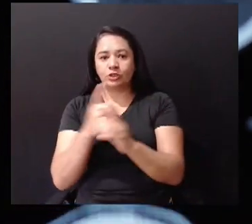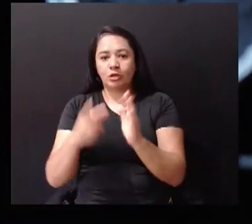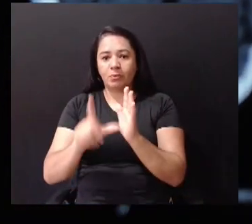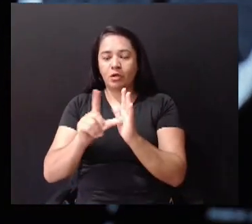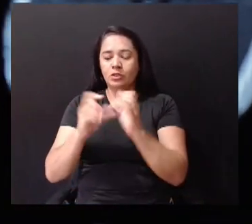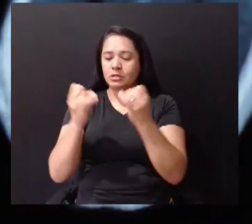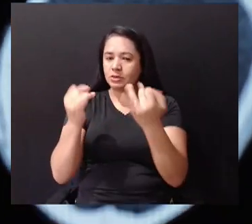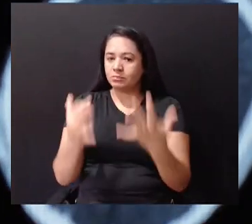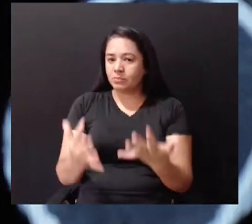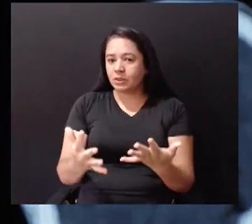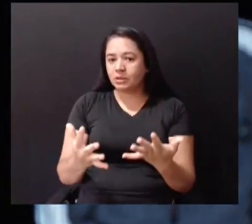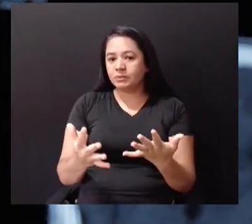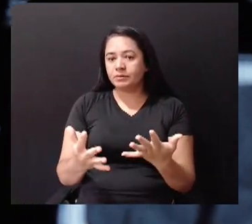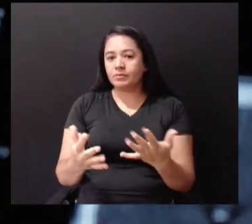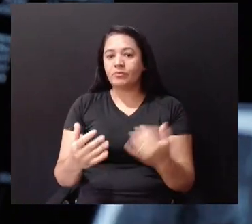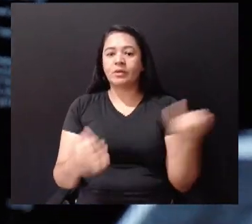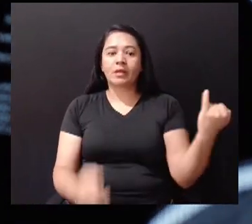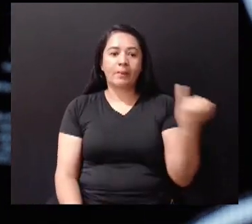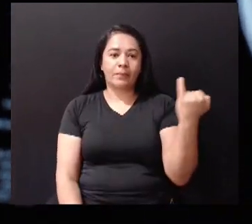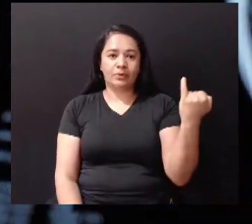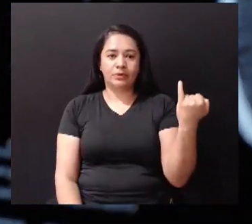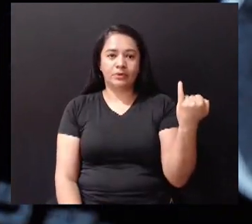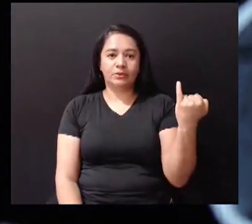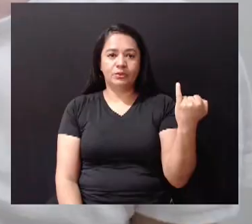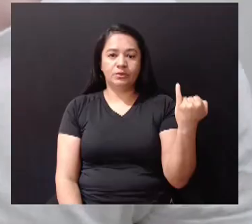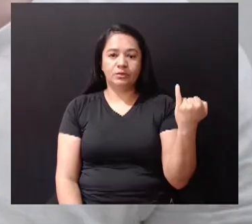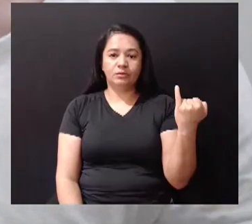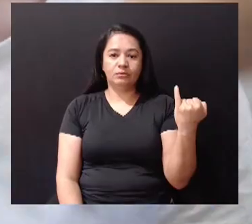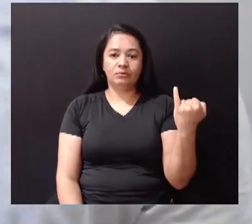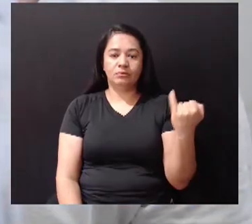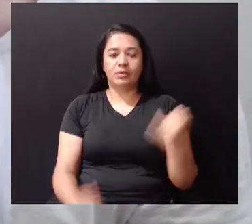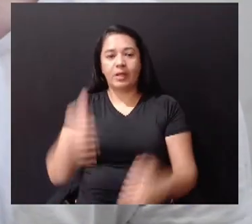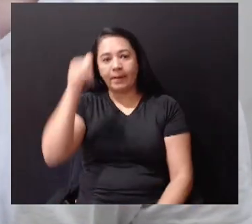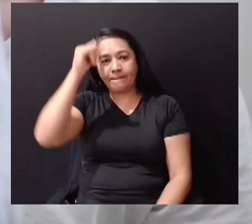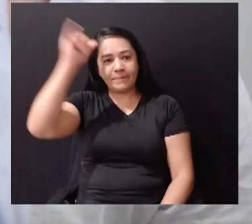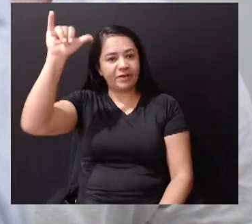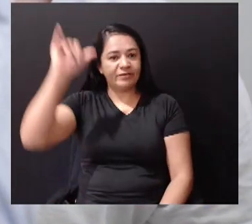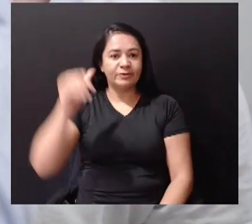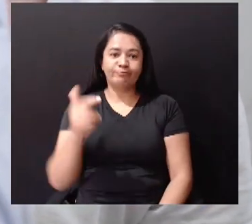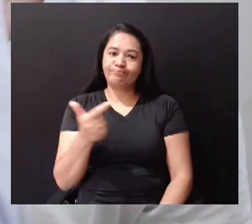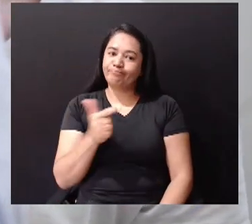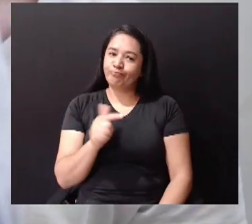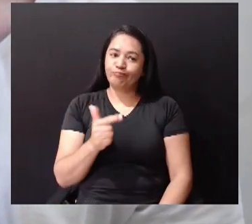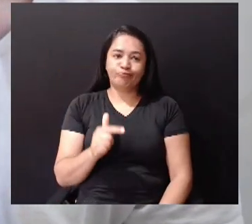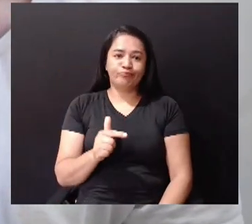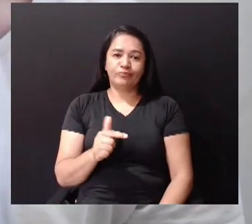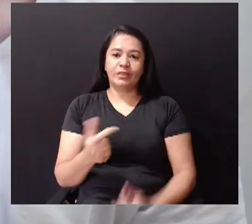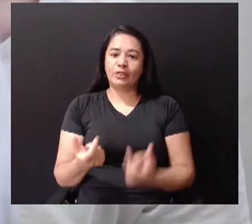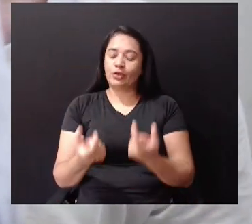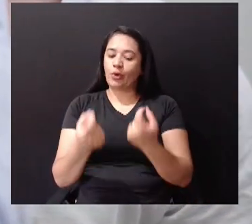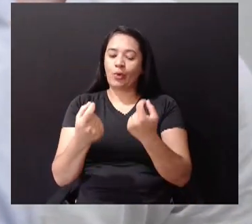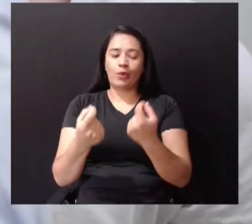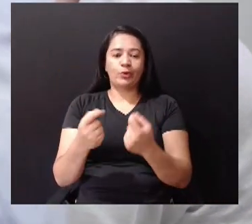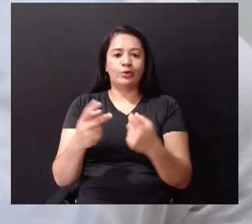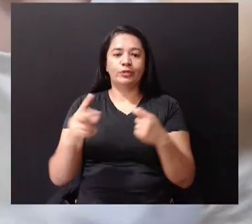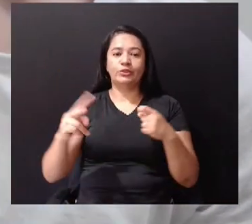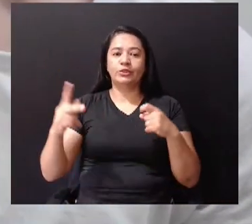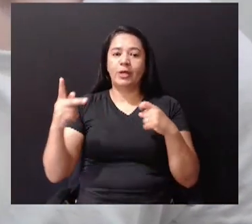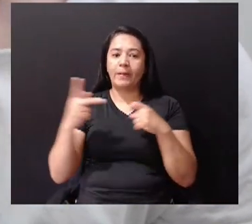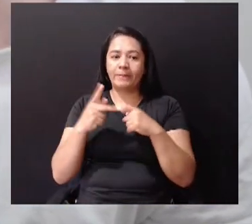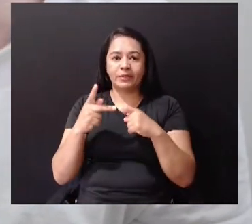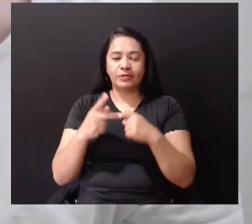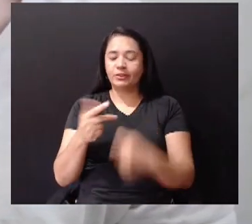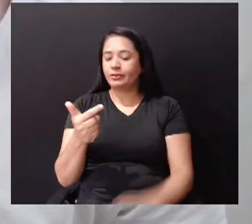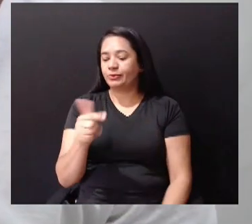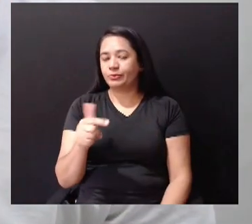ele é importante. A prevenção não tem, né? Então, prevenção em oncologia pediátrica, diferente do adulto, onde ele tem